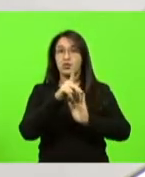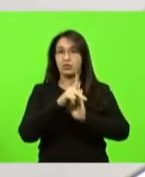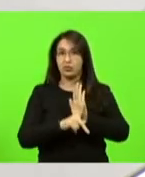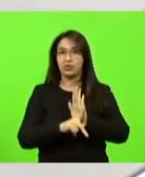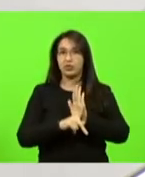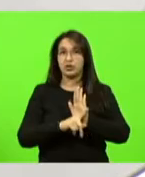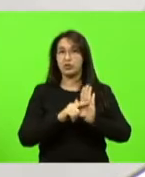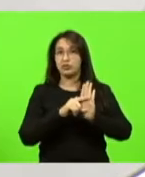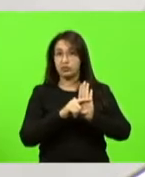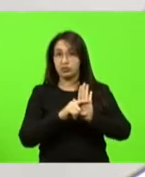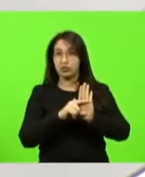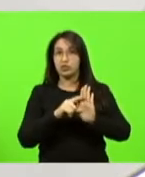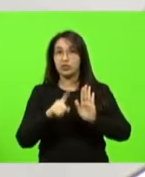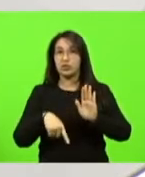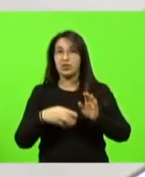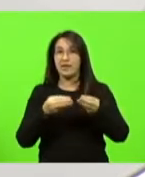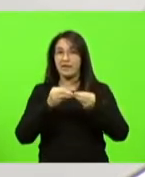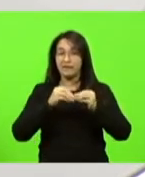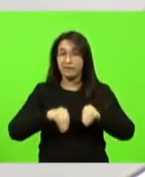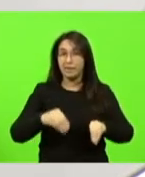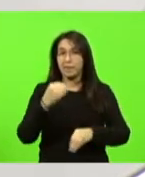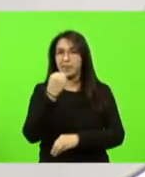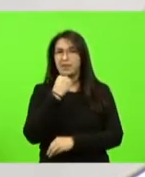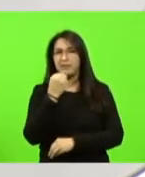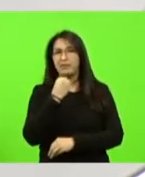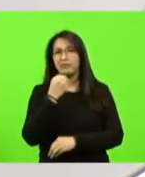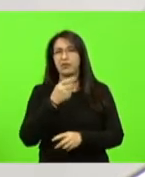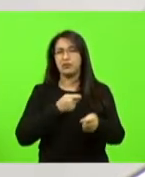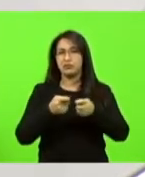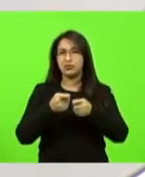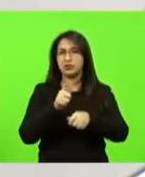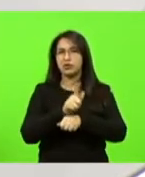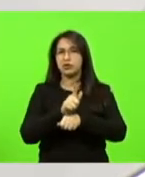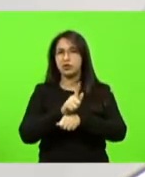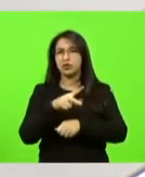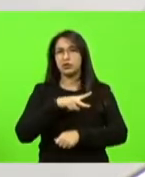nota, fragiliza o controle da gestão pública, dos recursos